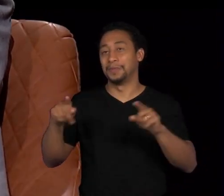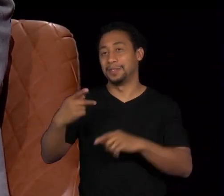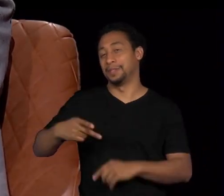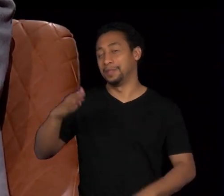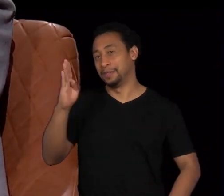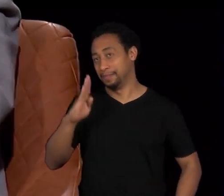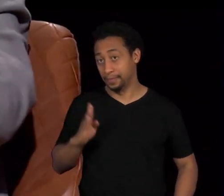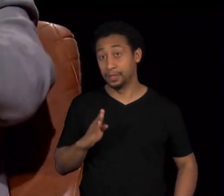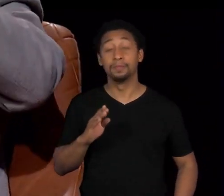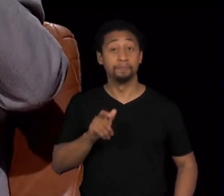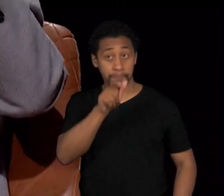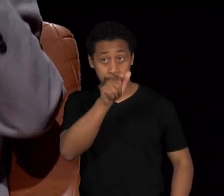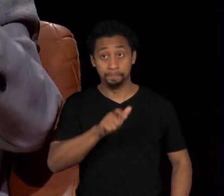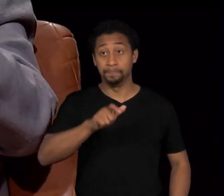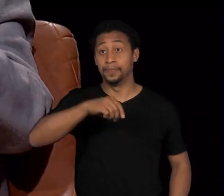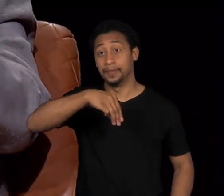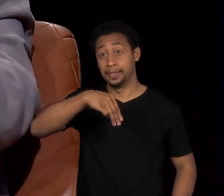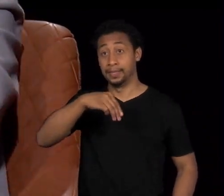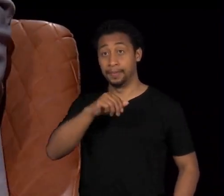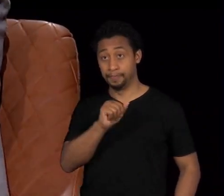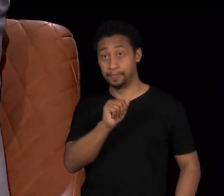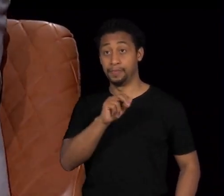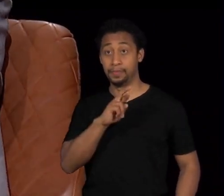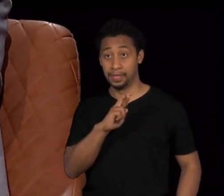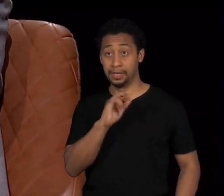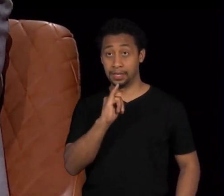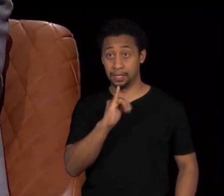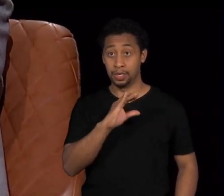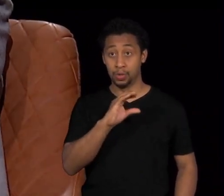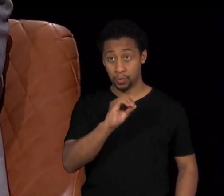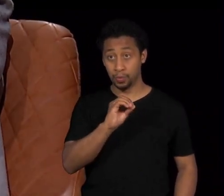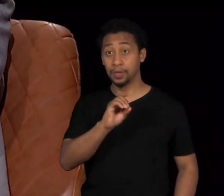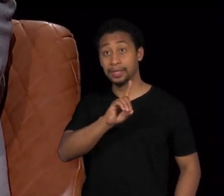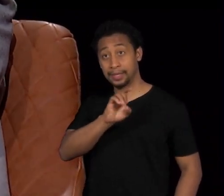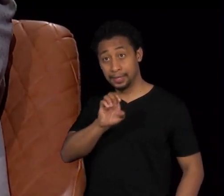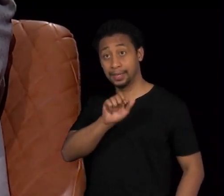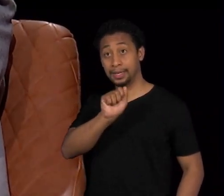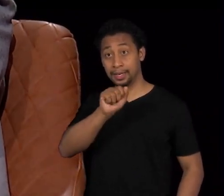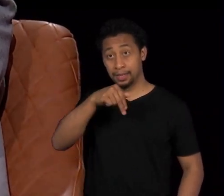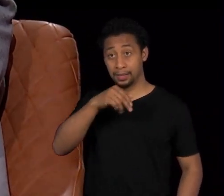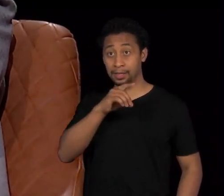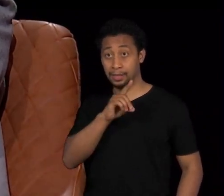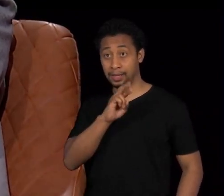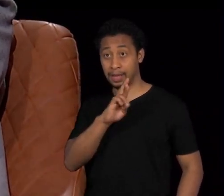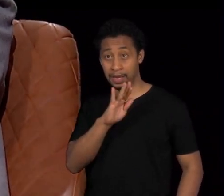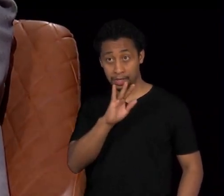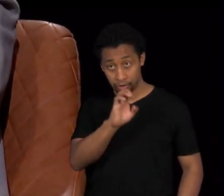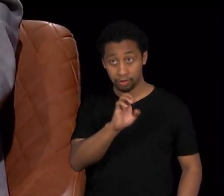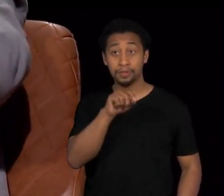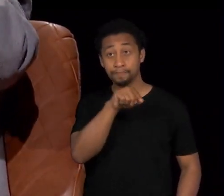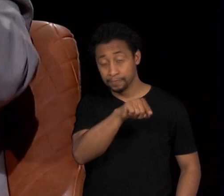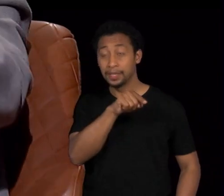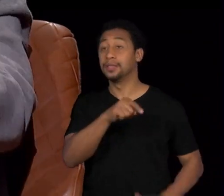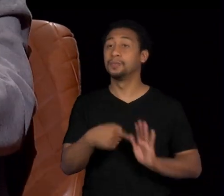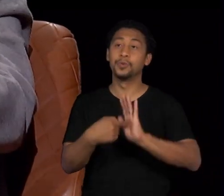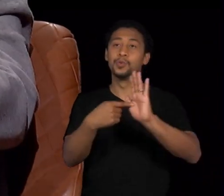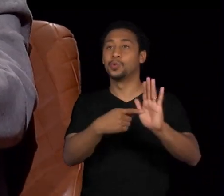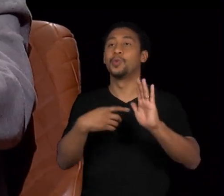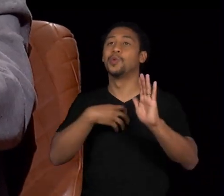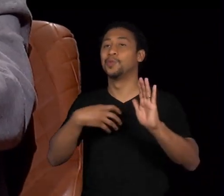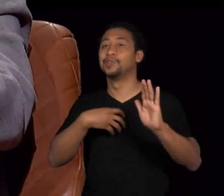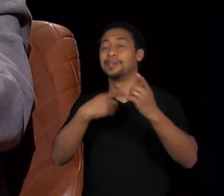dizia que a questão da síncopa na música brasileira é uma é uma coisa